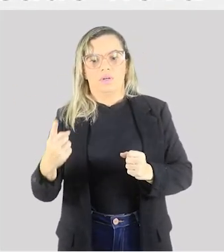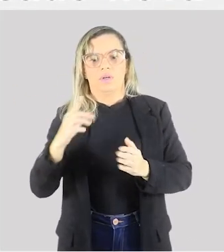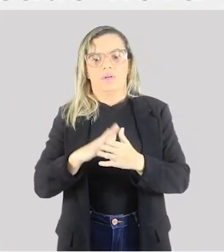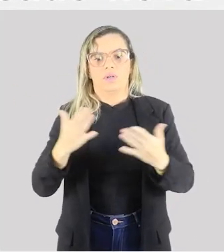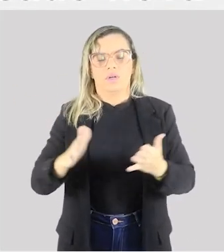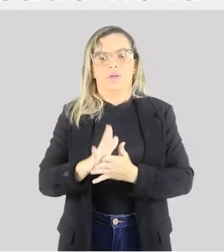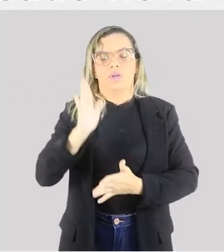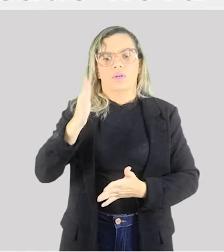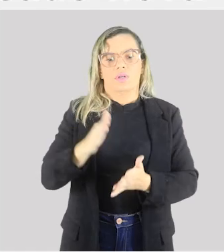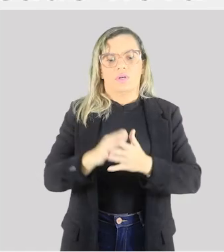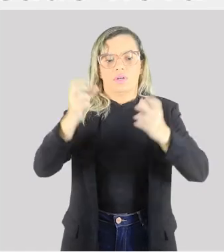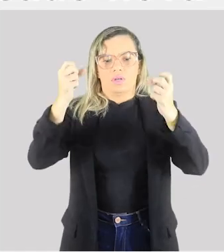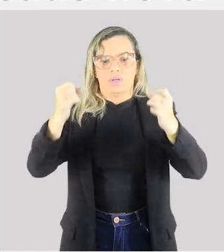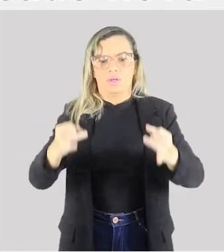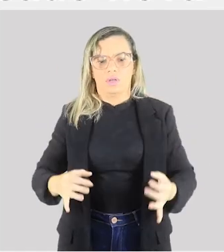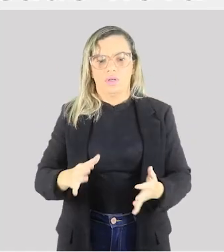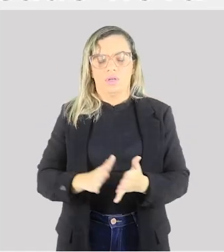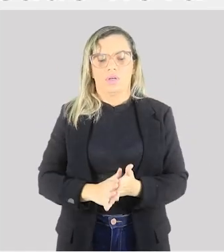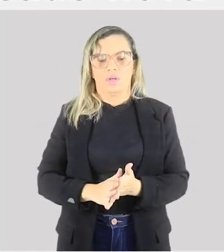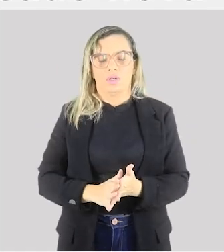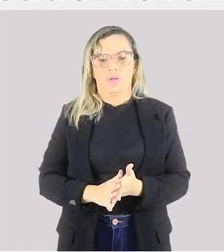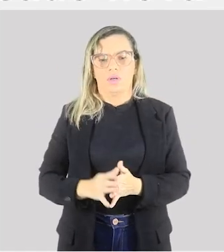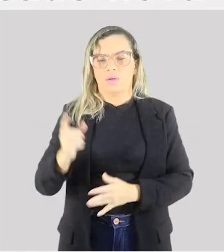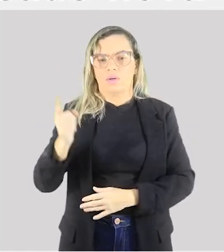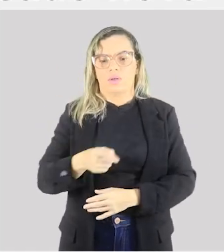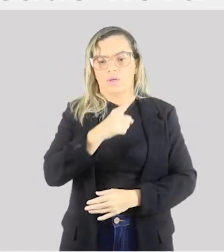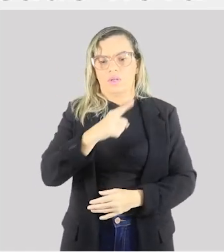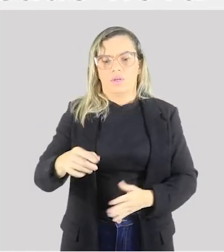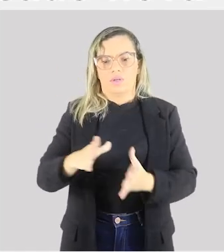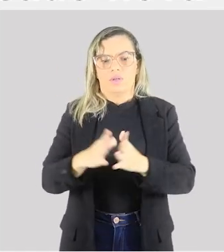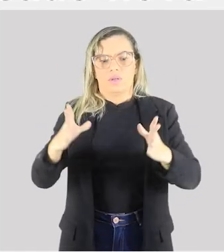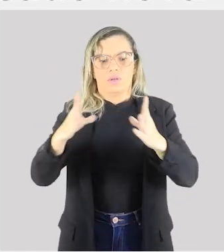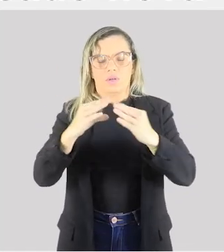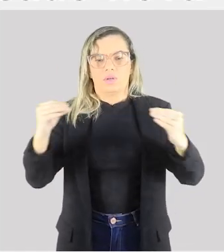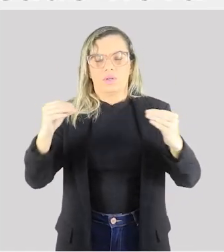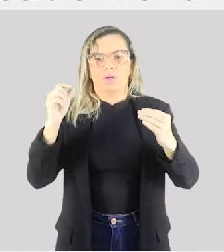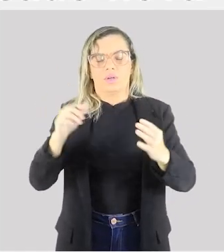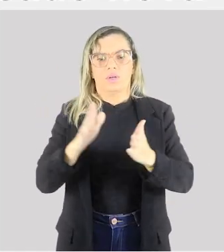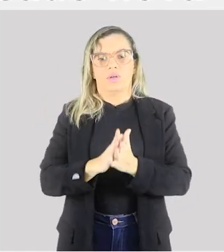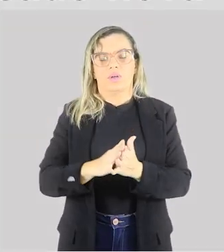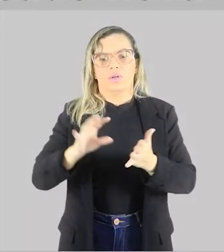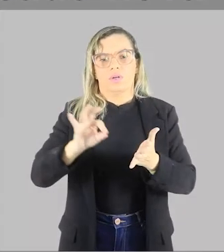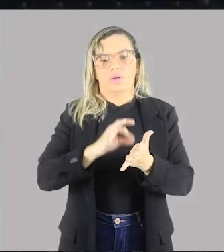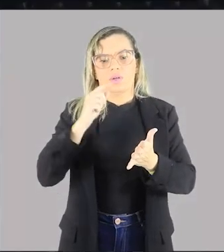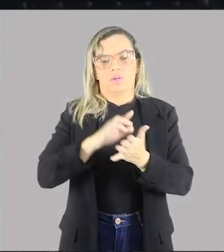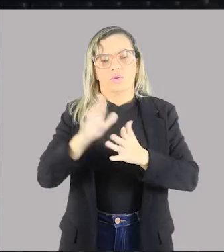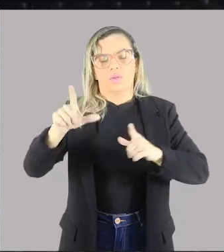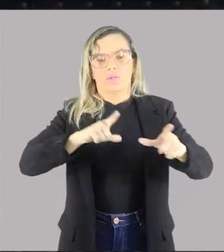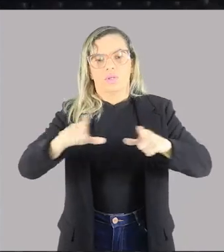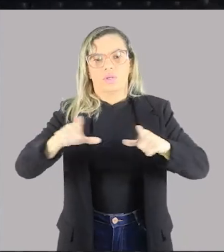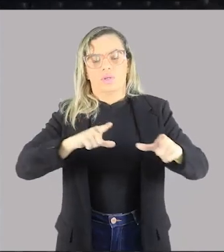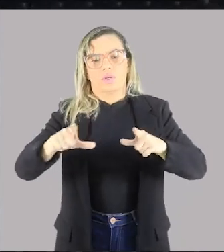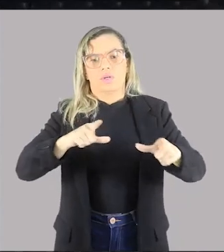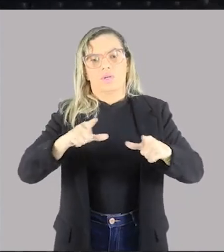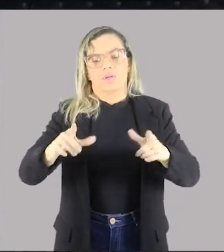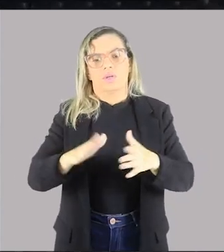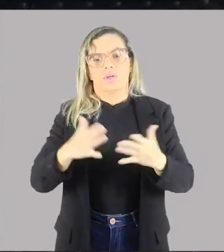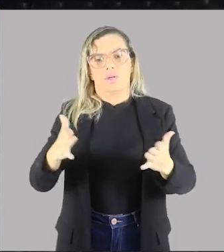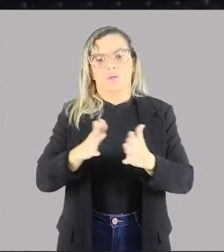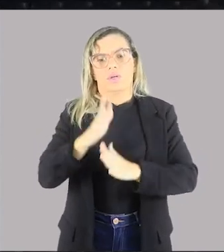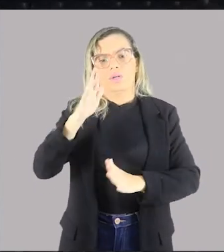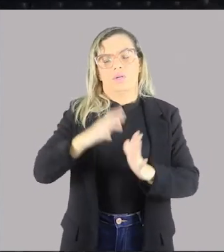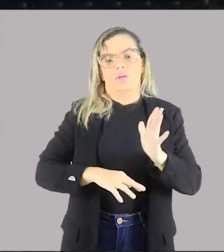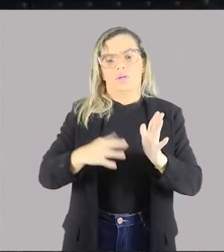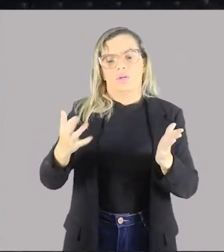falado, são canceladas ou são retiradas dos registros dos servidores públicos, a advertência em 3 anos e